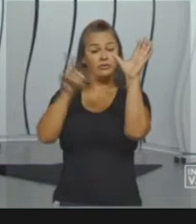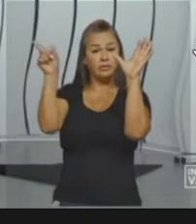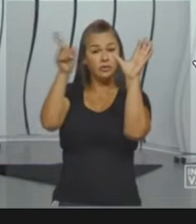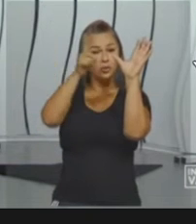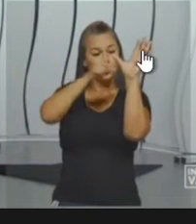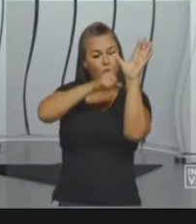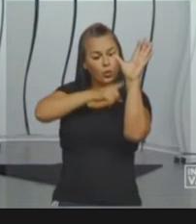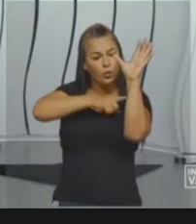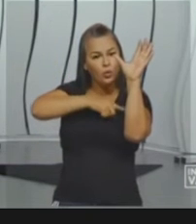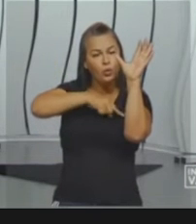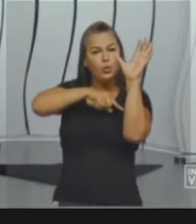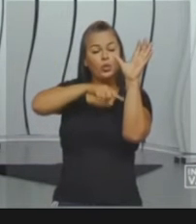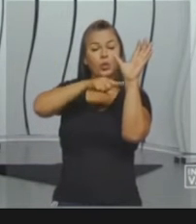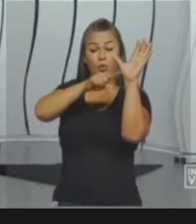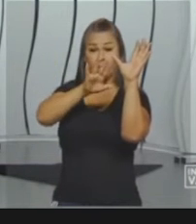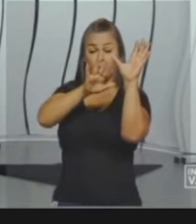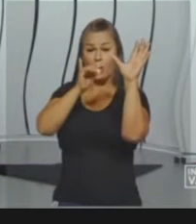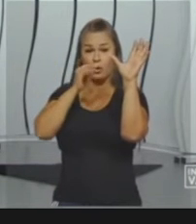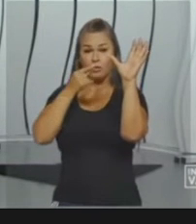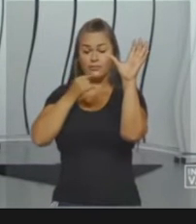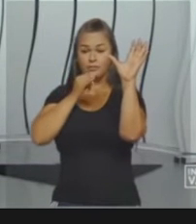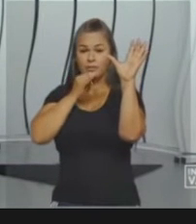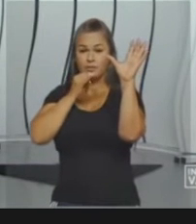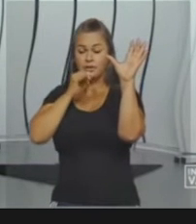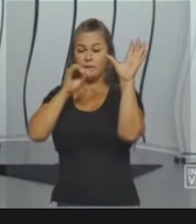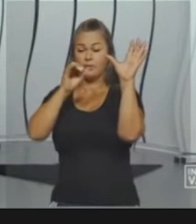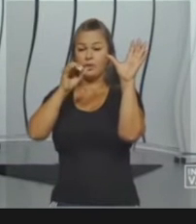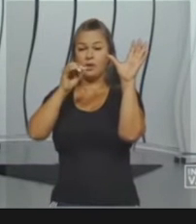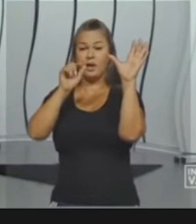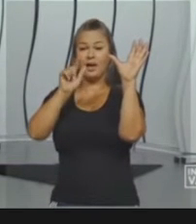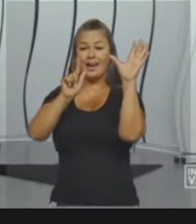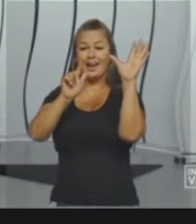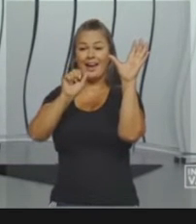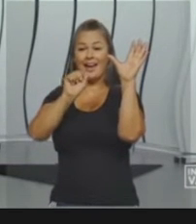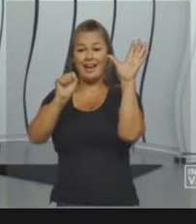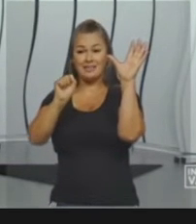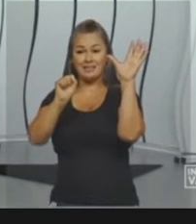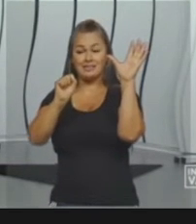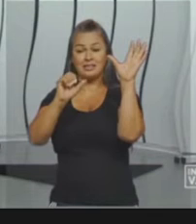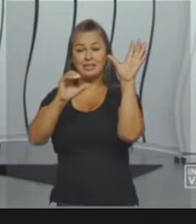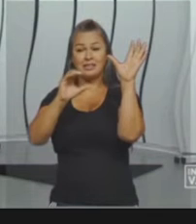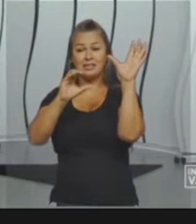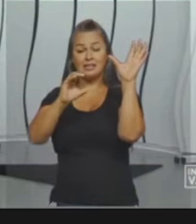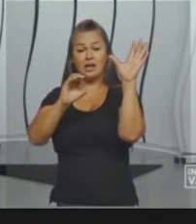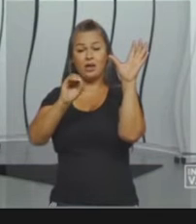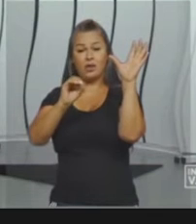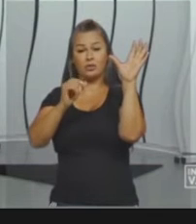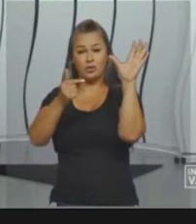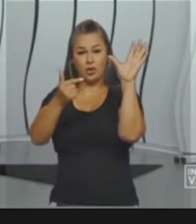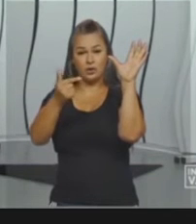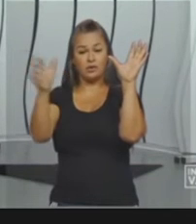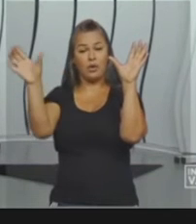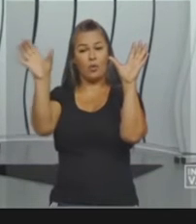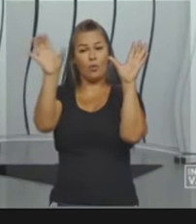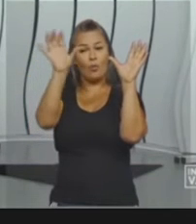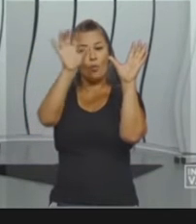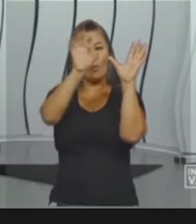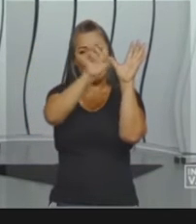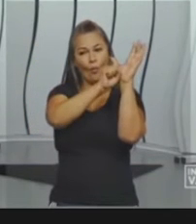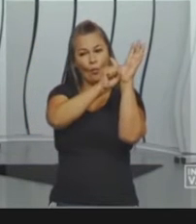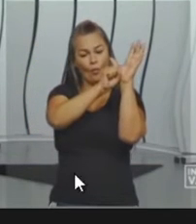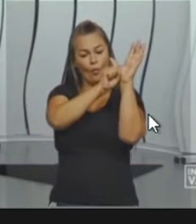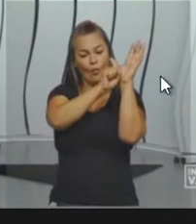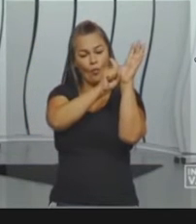carbônico. Veja bem, olha que relação fortíssima. Nós animais, né, lembrando que nós seres humanos somos animais,